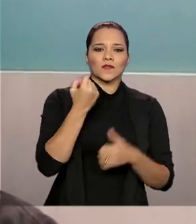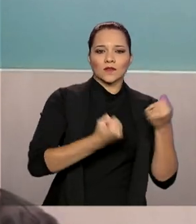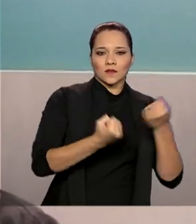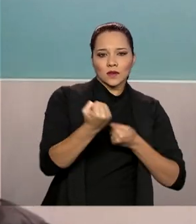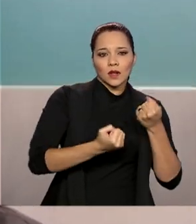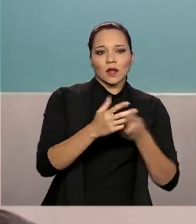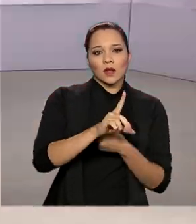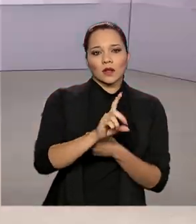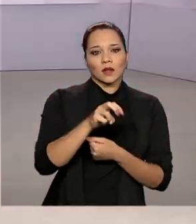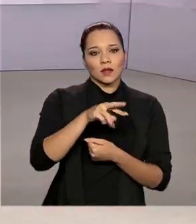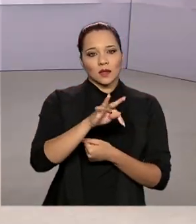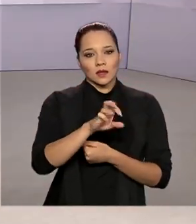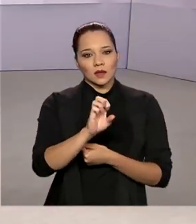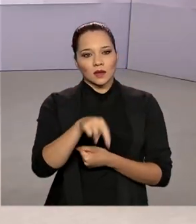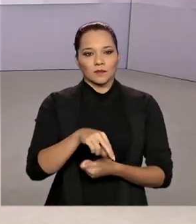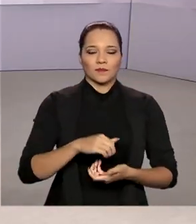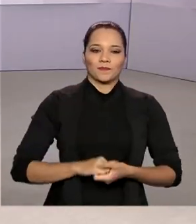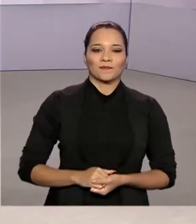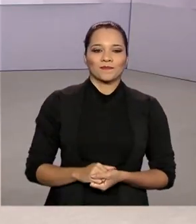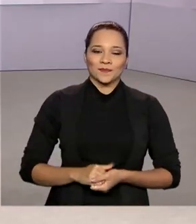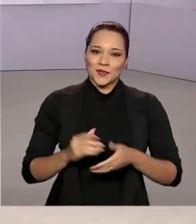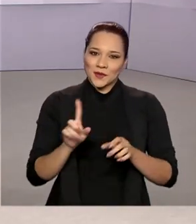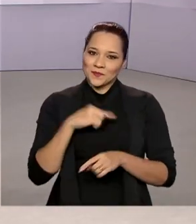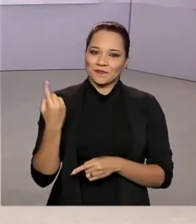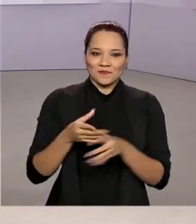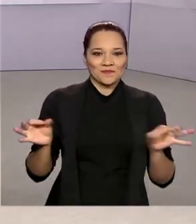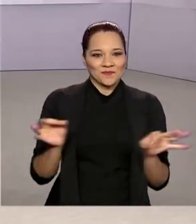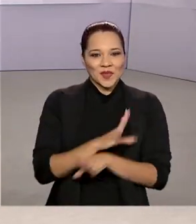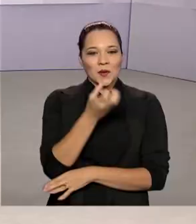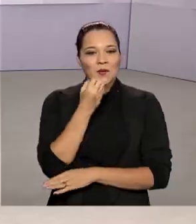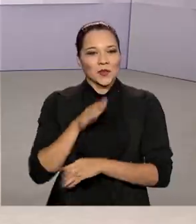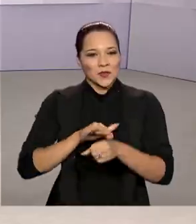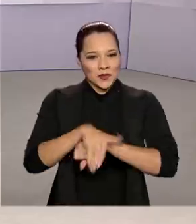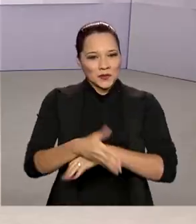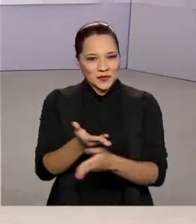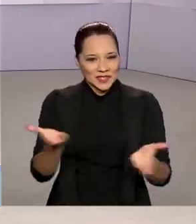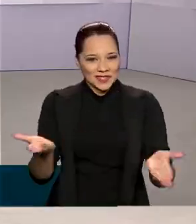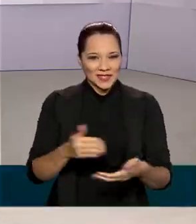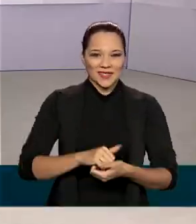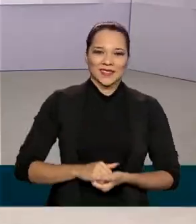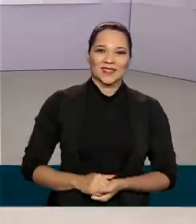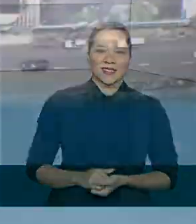no Denatran. A gente fica por aqui. Uma boa noite para você.